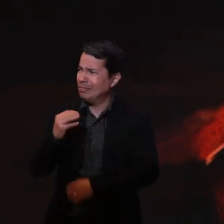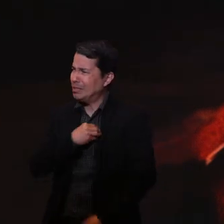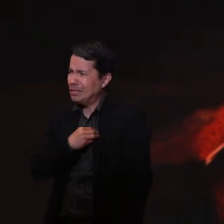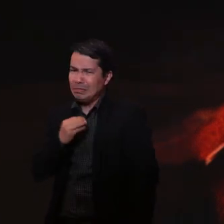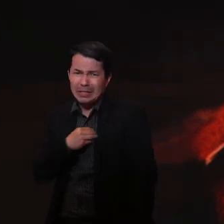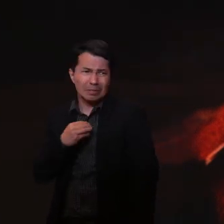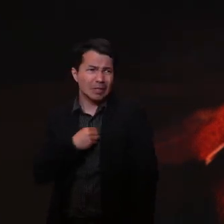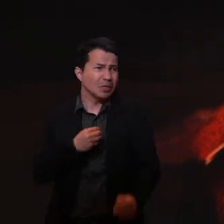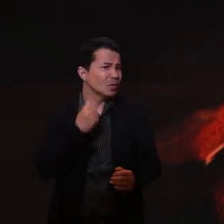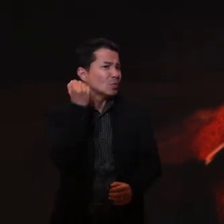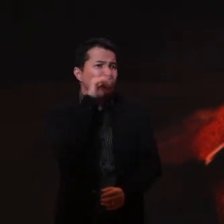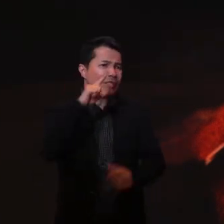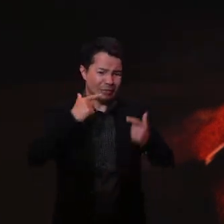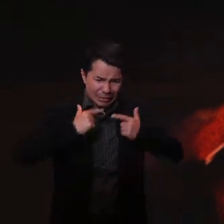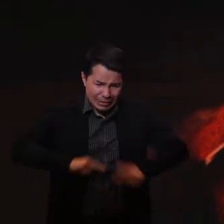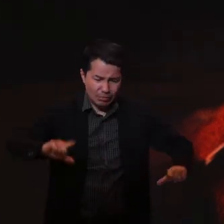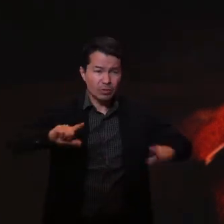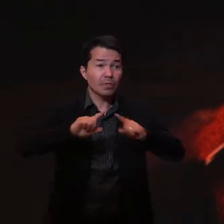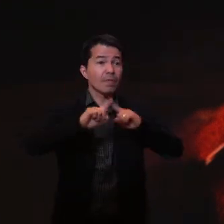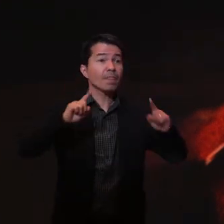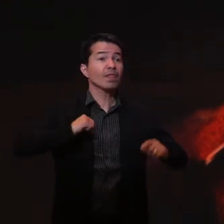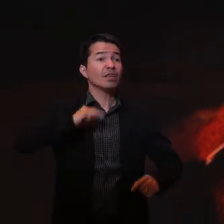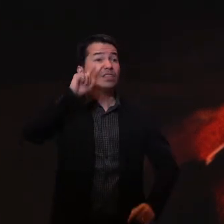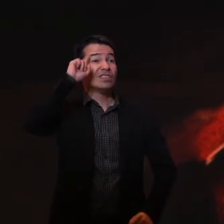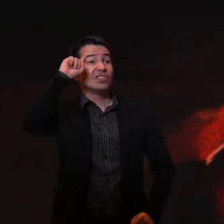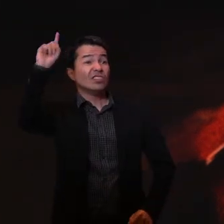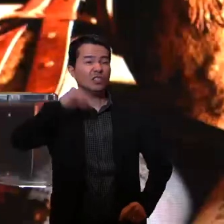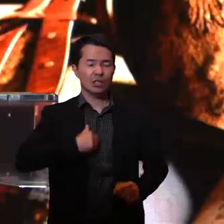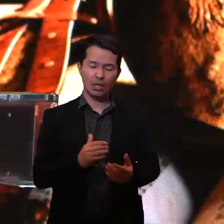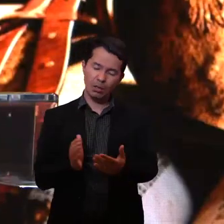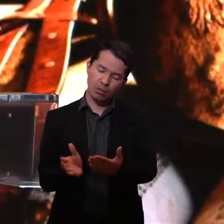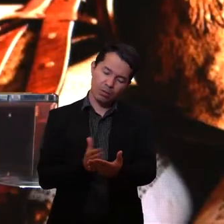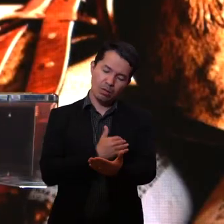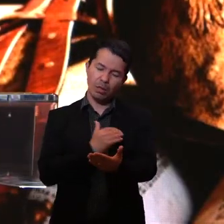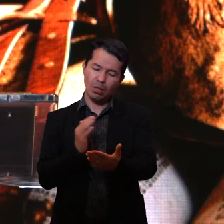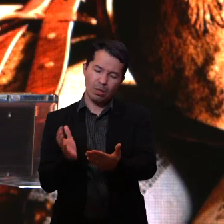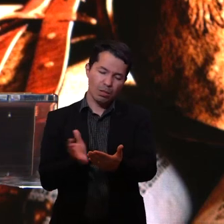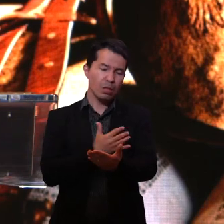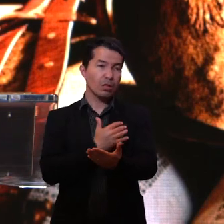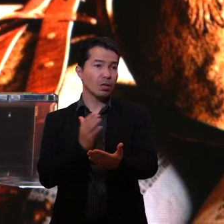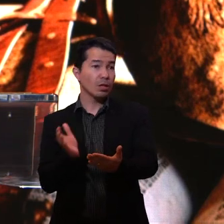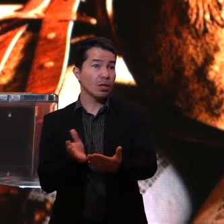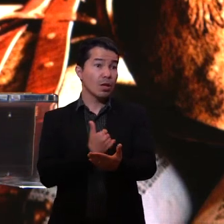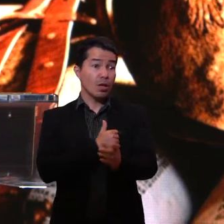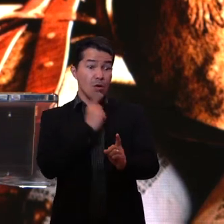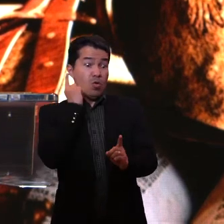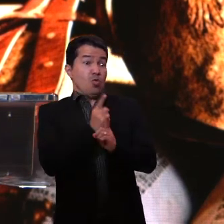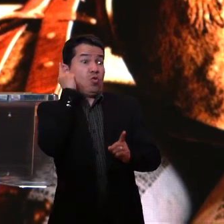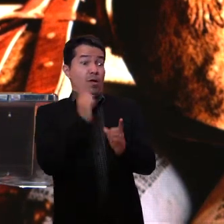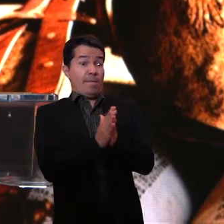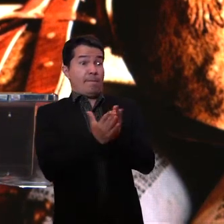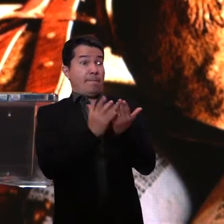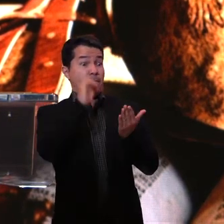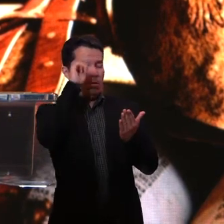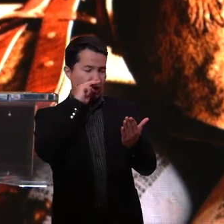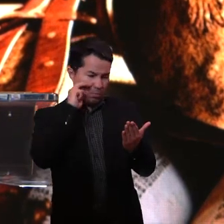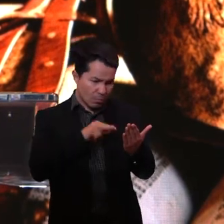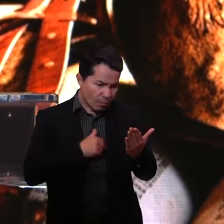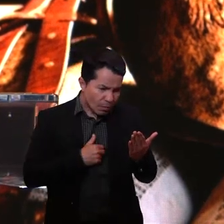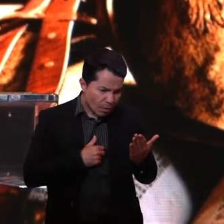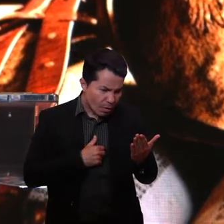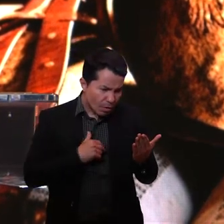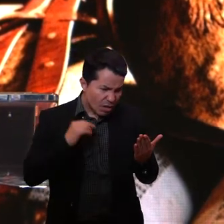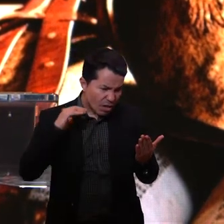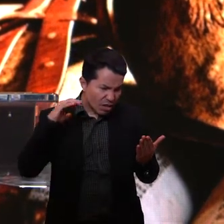pecadores. E aí um dia, quando ele está lendo a palavra e ele entende o evangelho, a palavra do Senhor, que a salvação